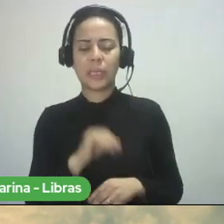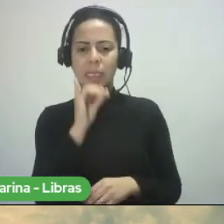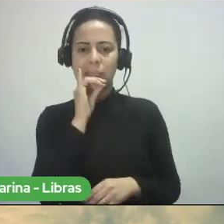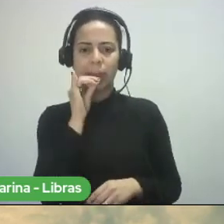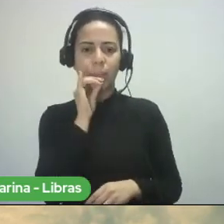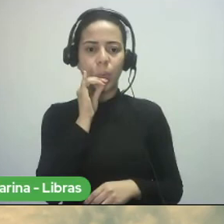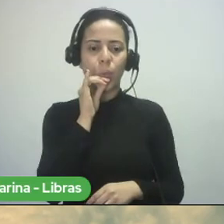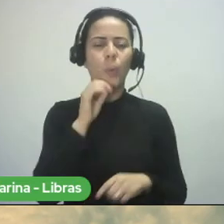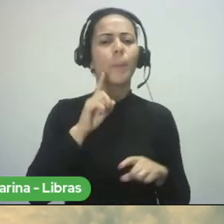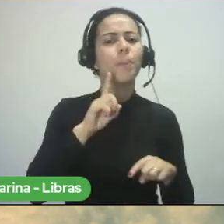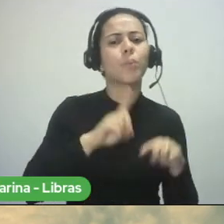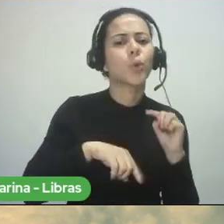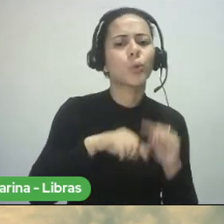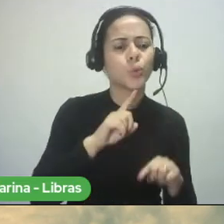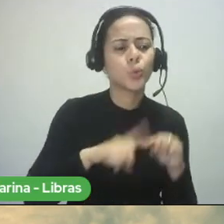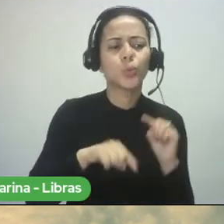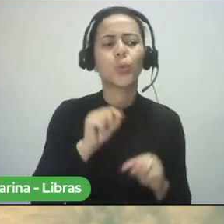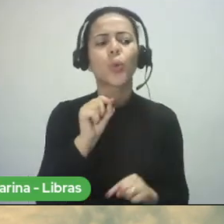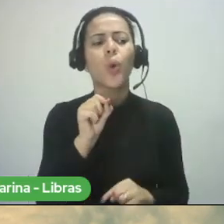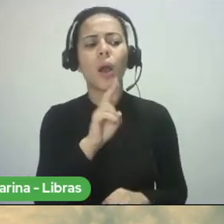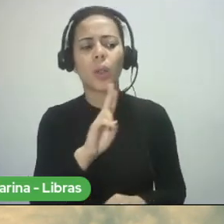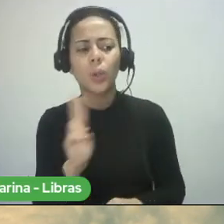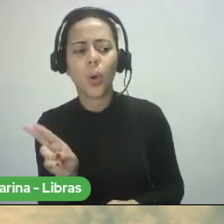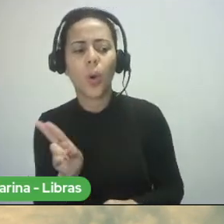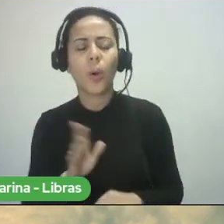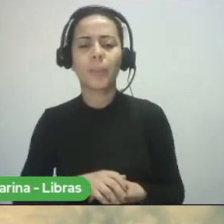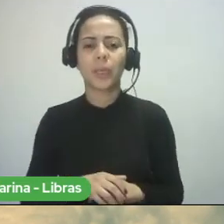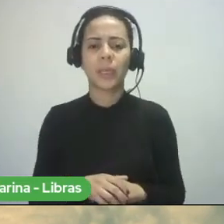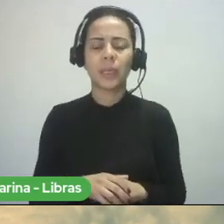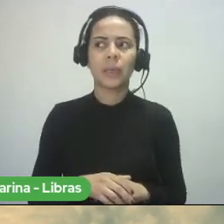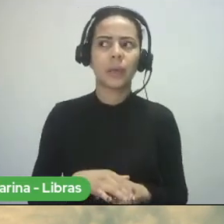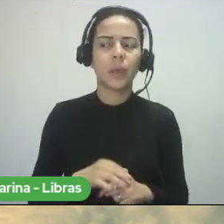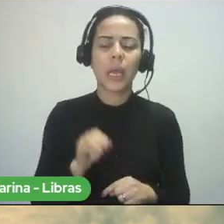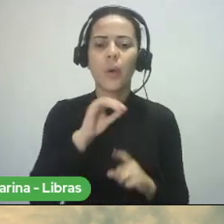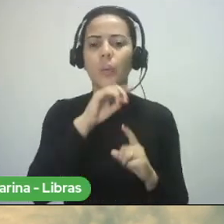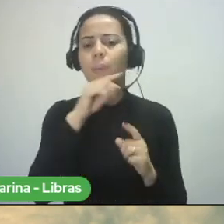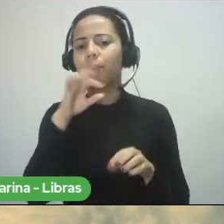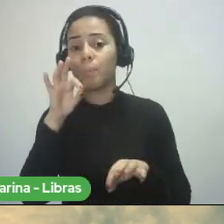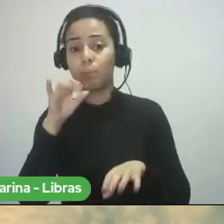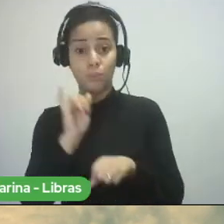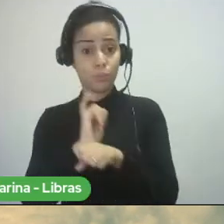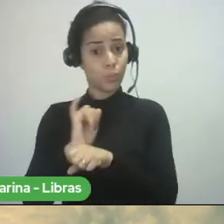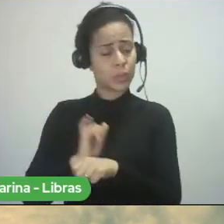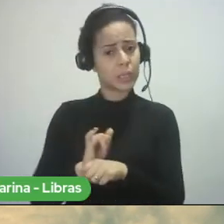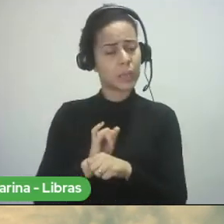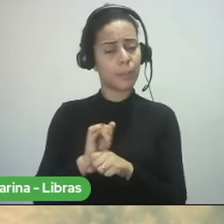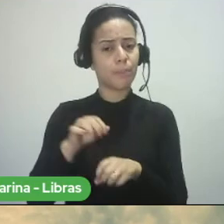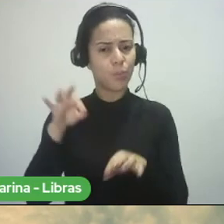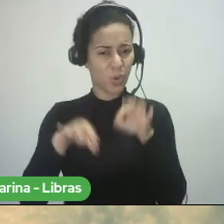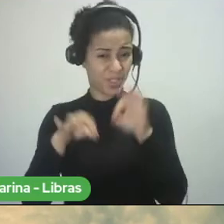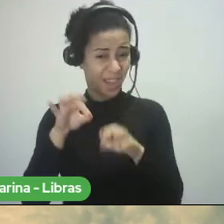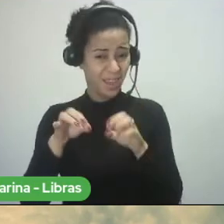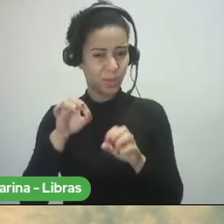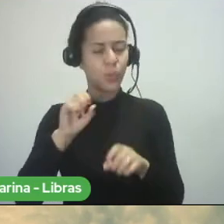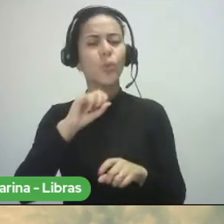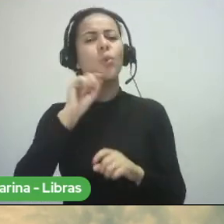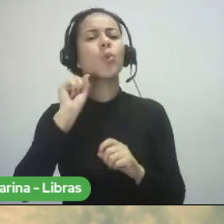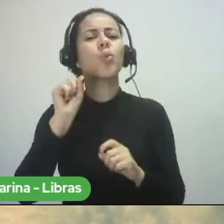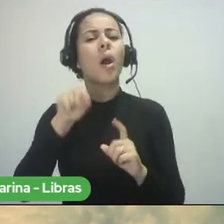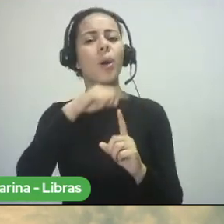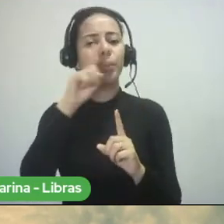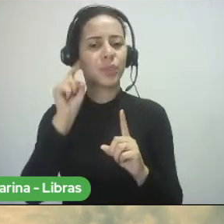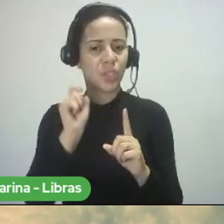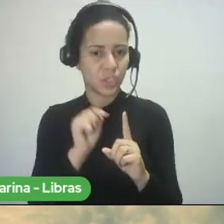produto, né? Ou vamos priorizar os objetivos do produto, em que cada pessoa tem